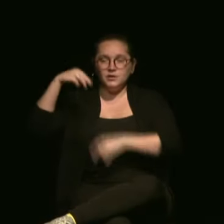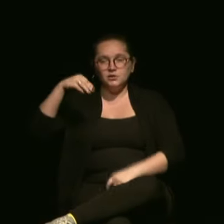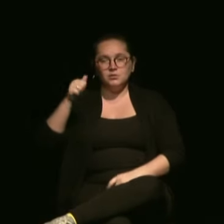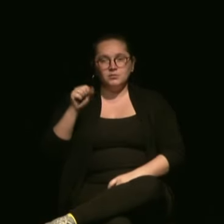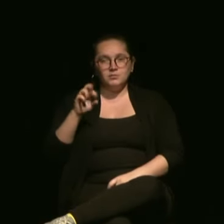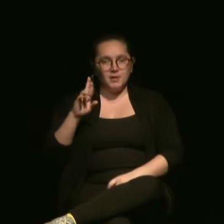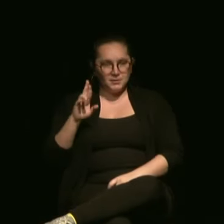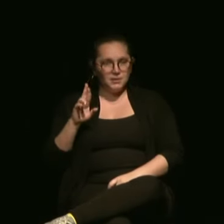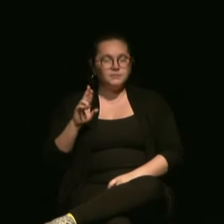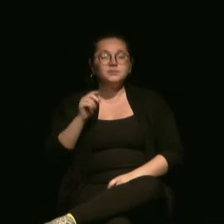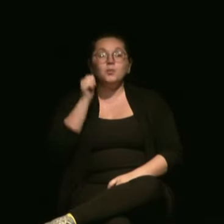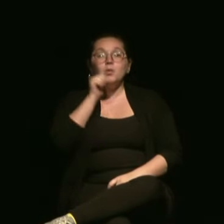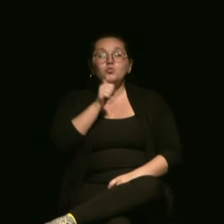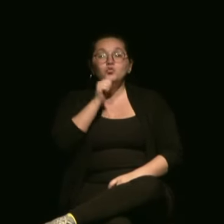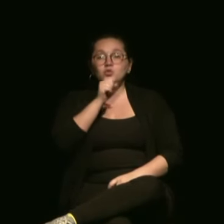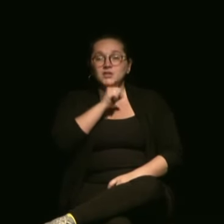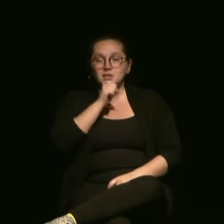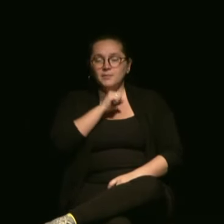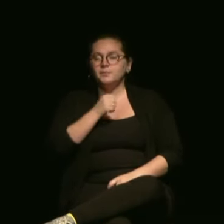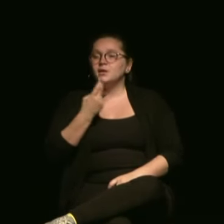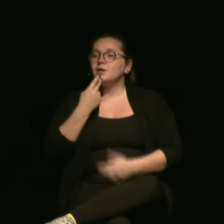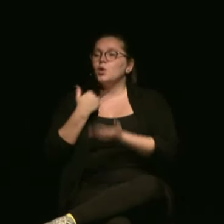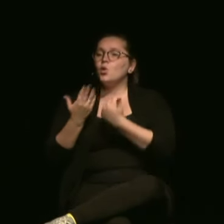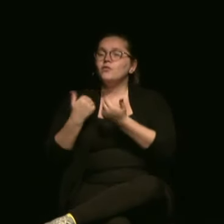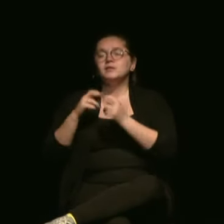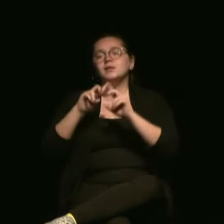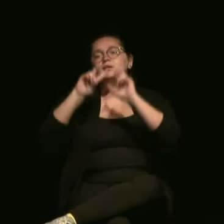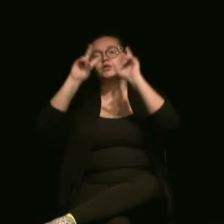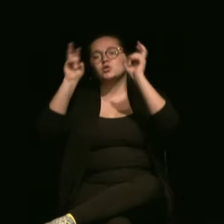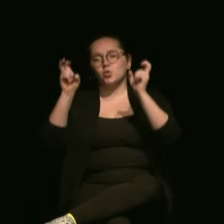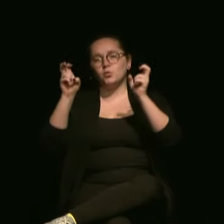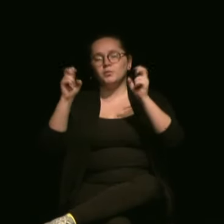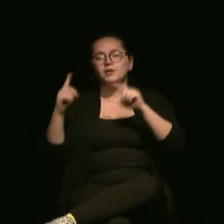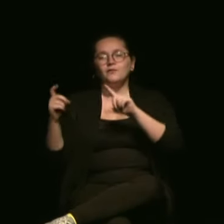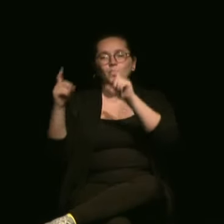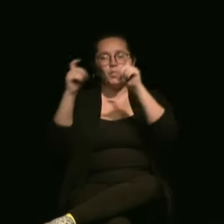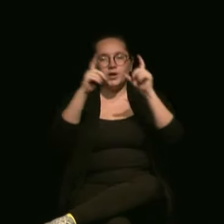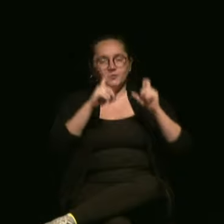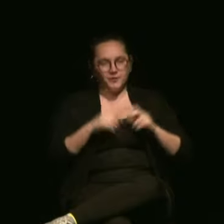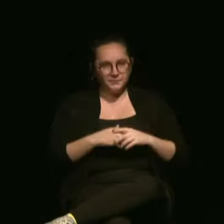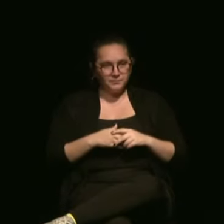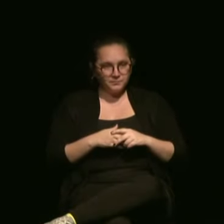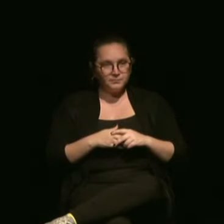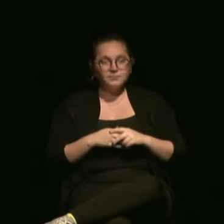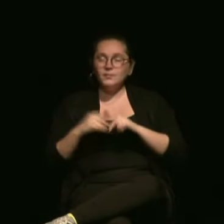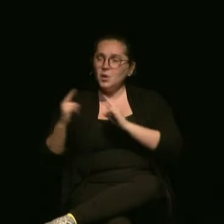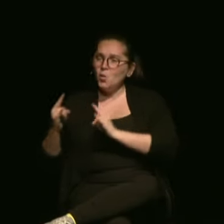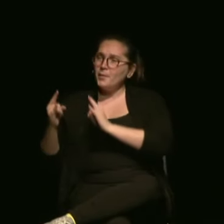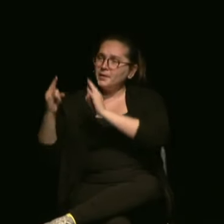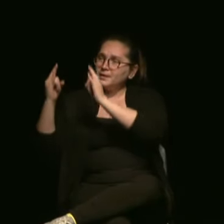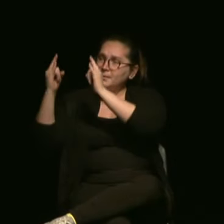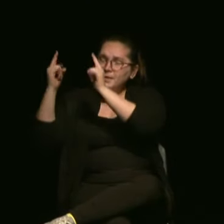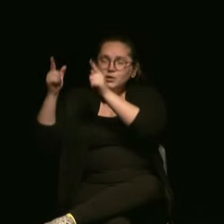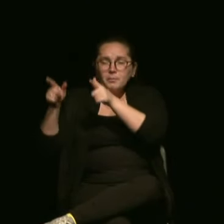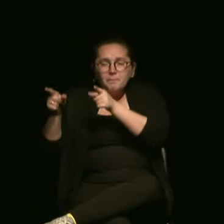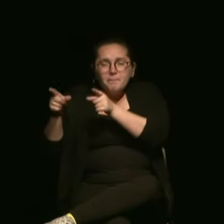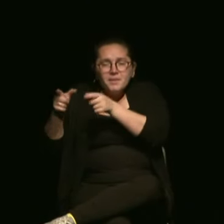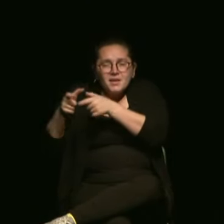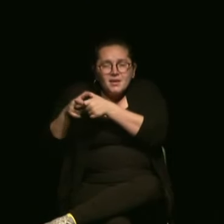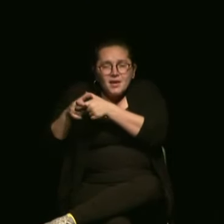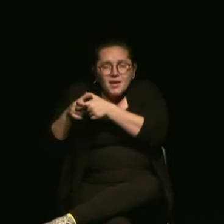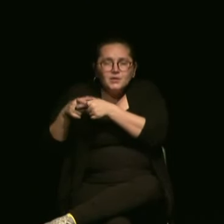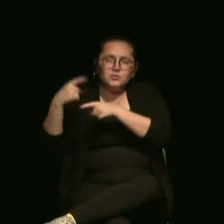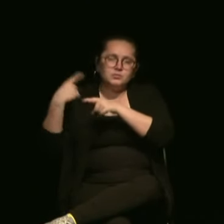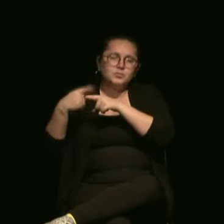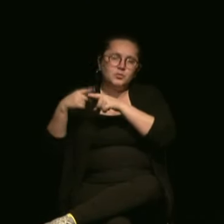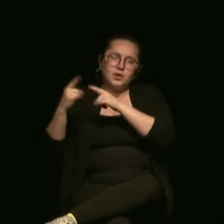ele. E fala com ele de fotografias. Essa senhora era... O apartamento era pequeno, porque é um prédio de